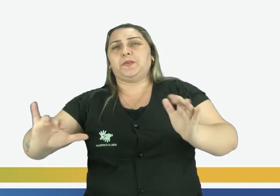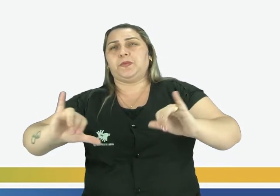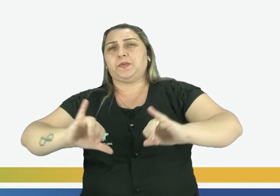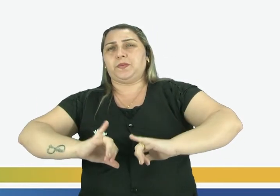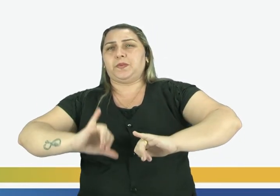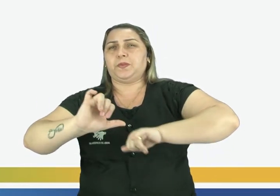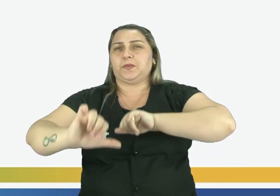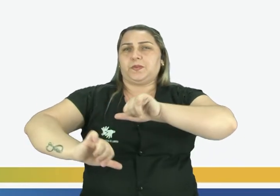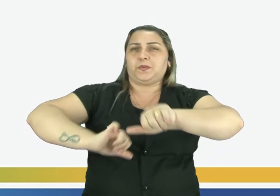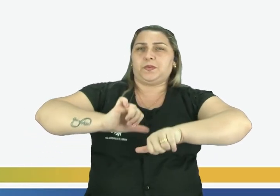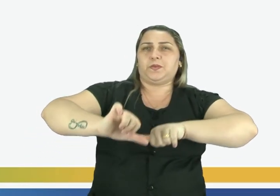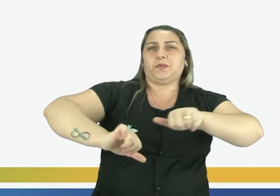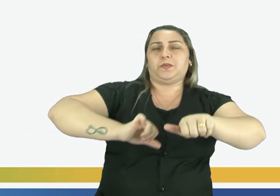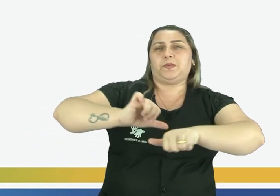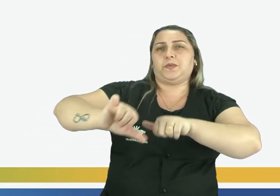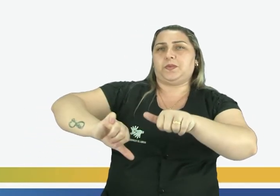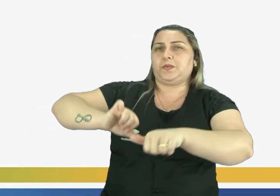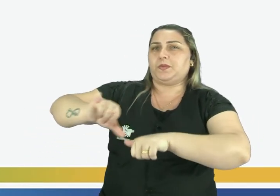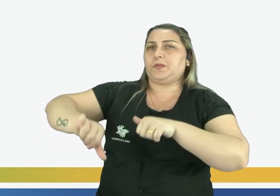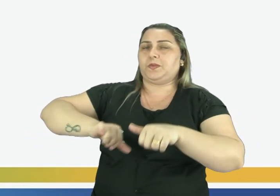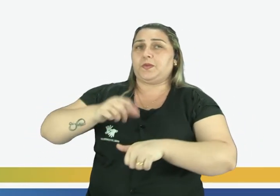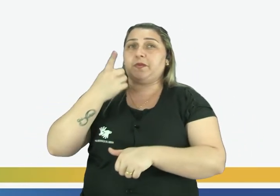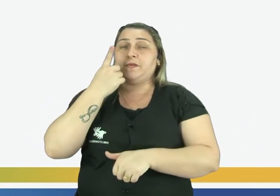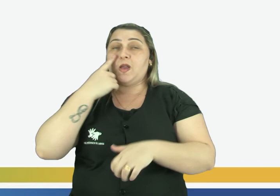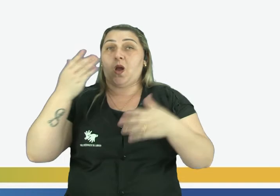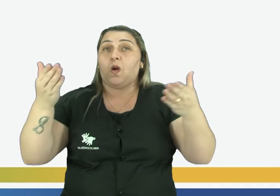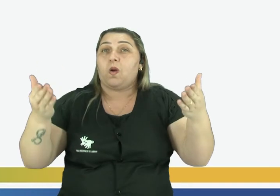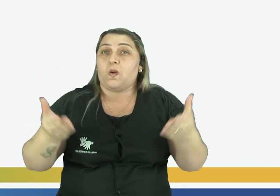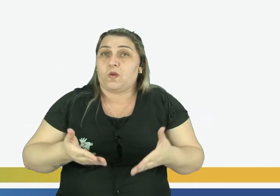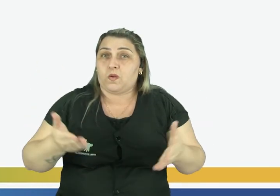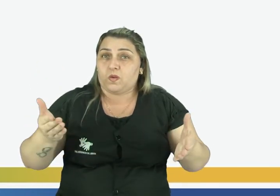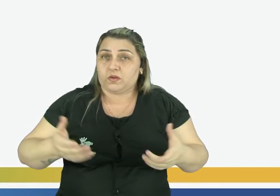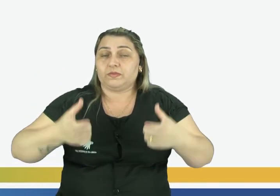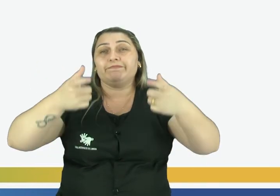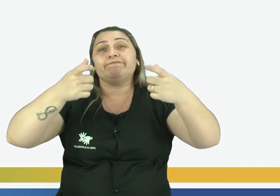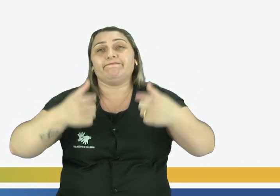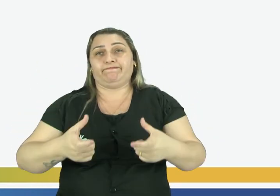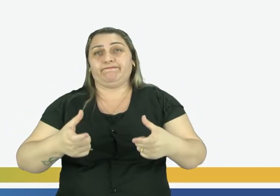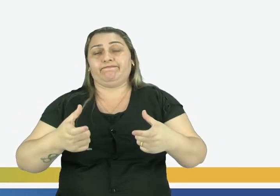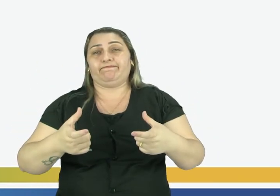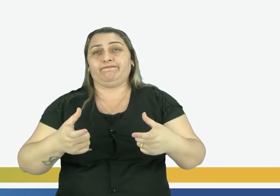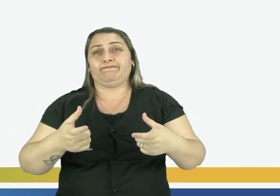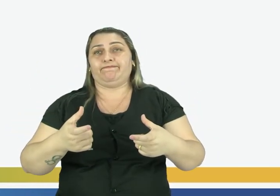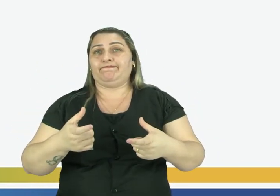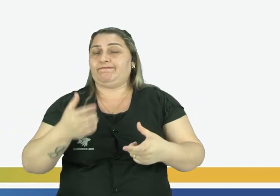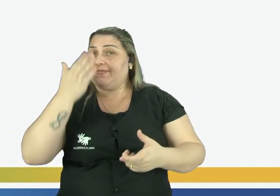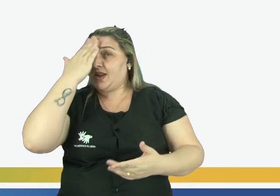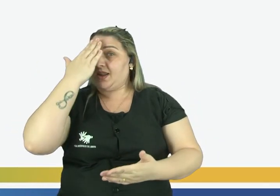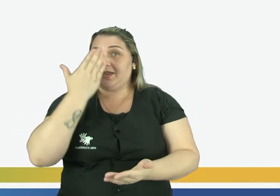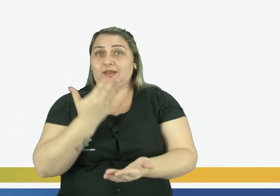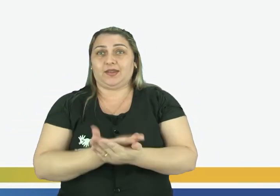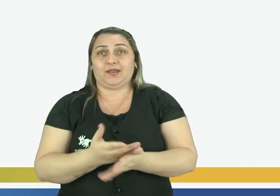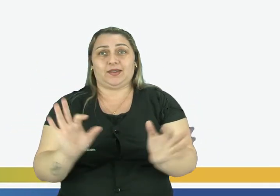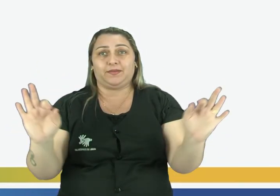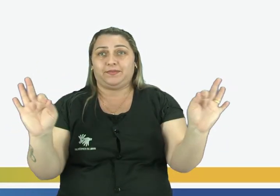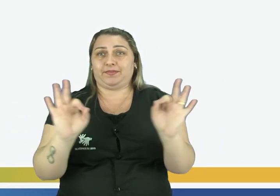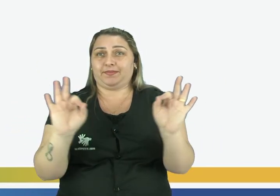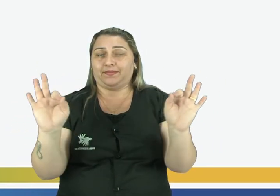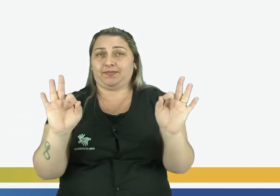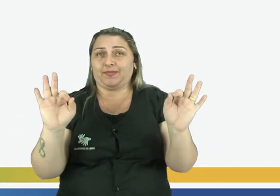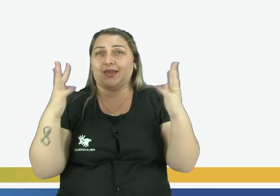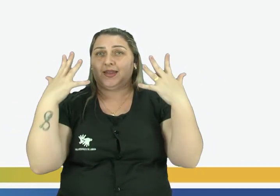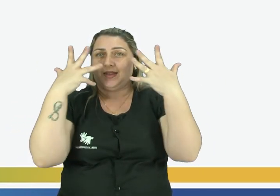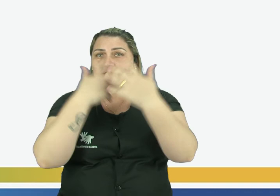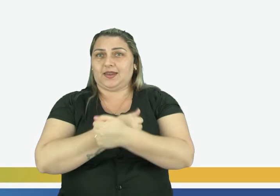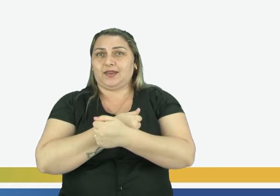várias transformações. Se vocês verem hoje como está esse espaço, vocês não vão acreditar. Tá